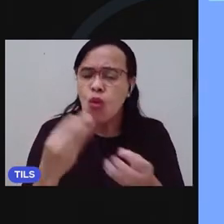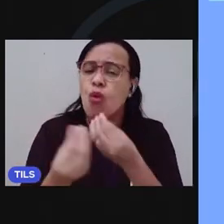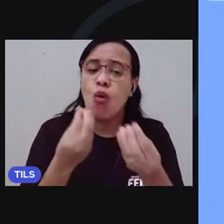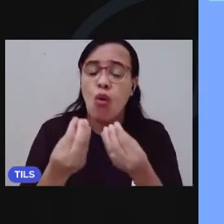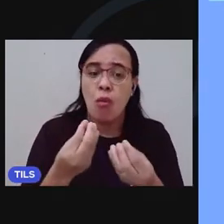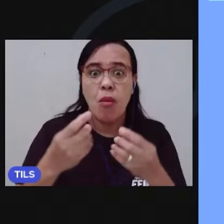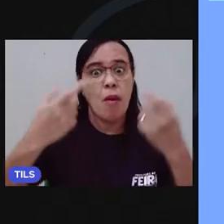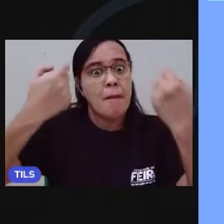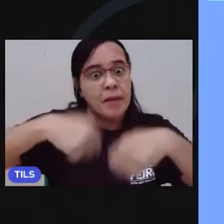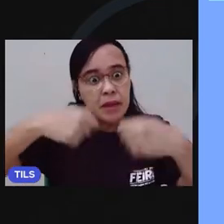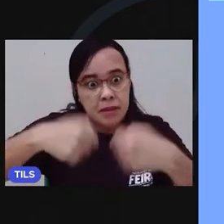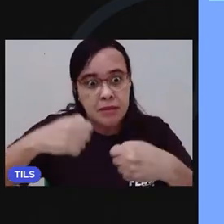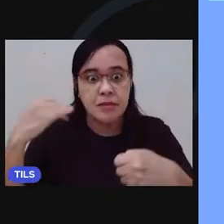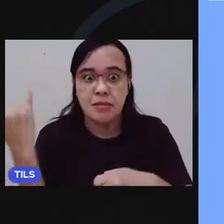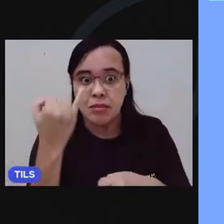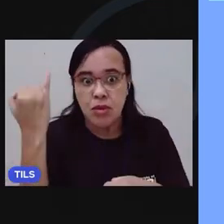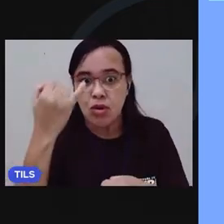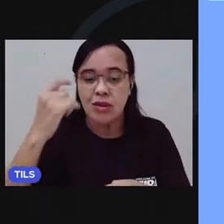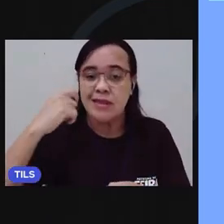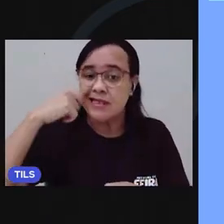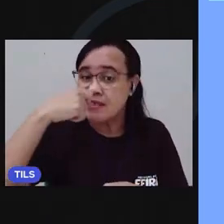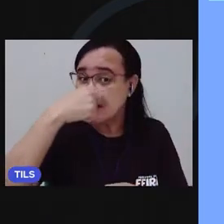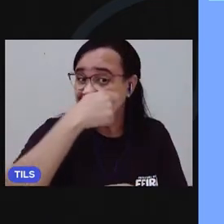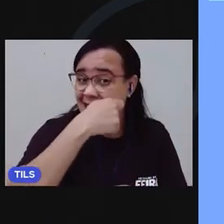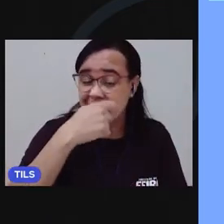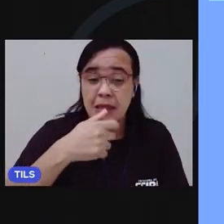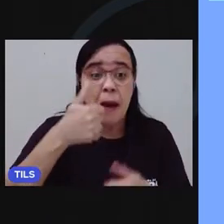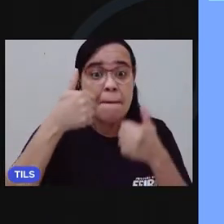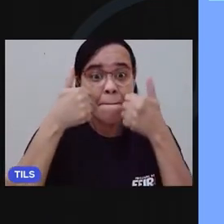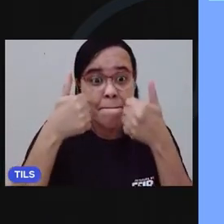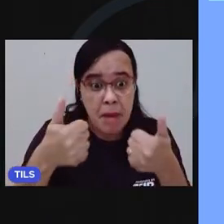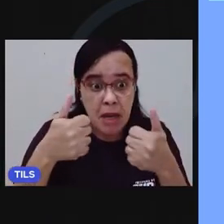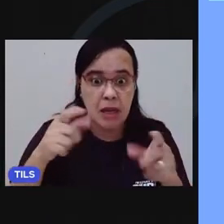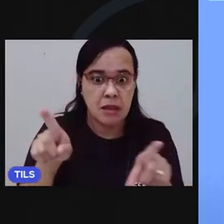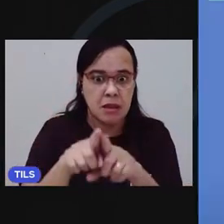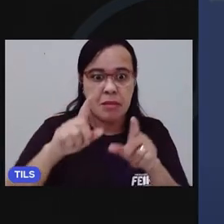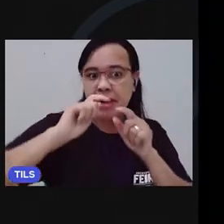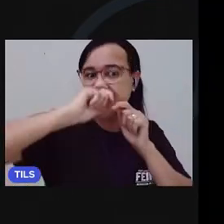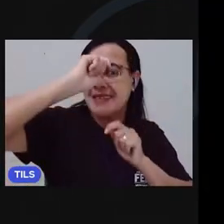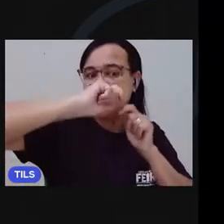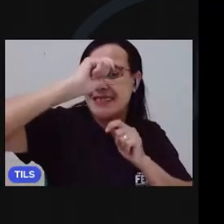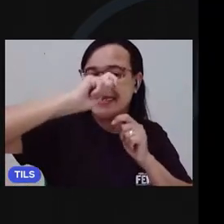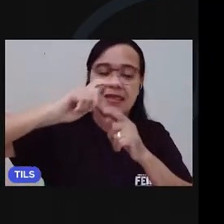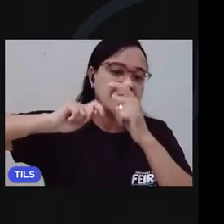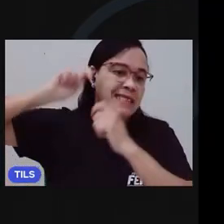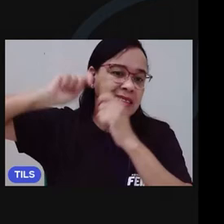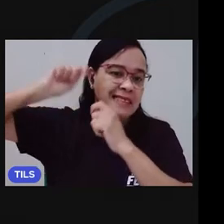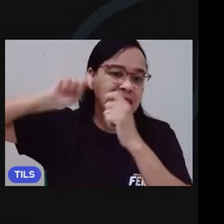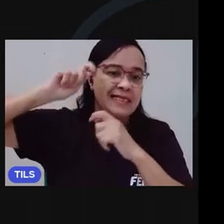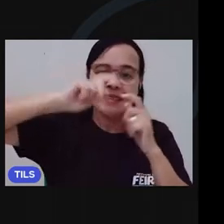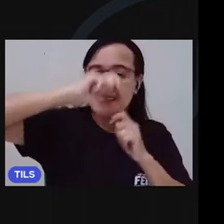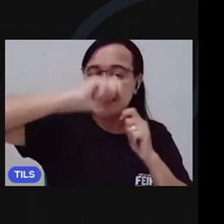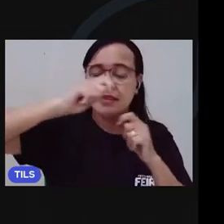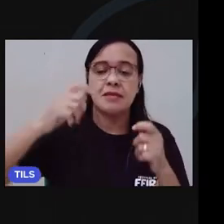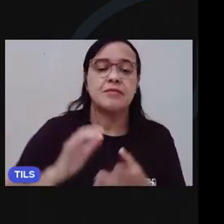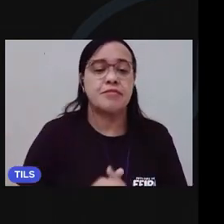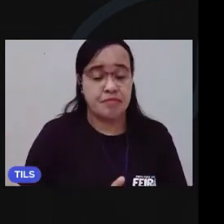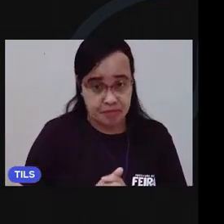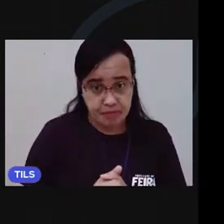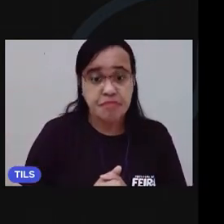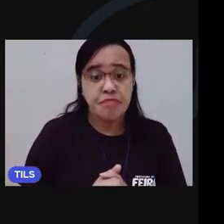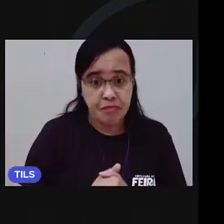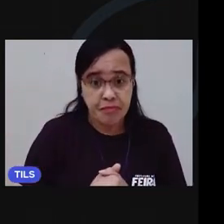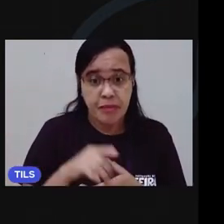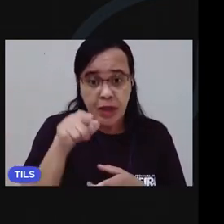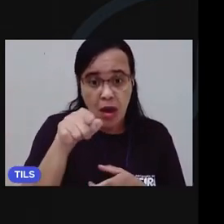dentes e usar o fio dental. Mas qual é a forma correta de escovar? Vamos colocar a escova um pouquinho de lado, encostar